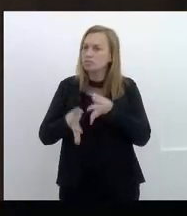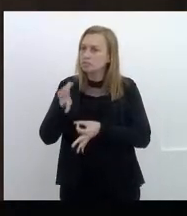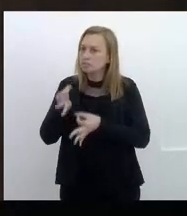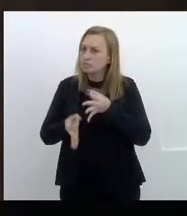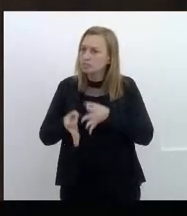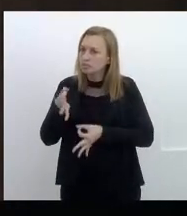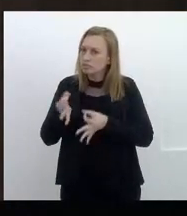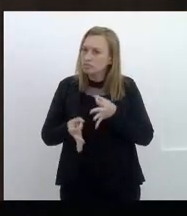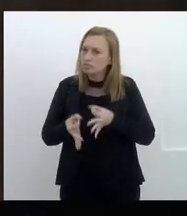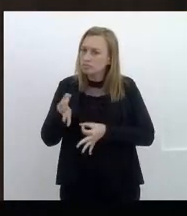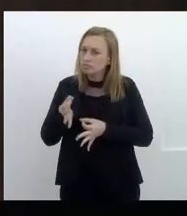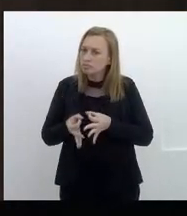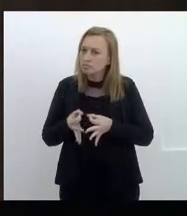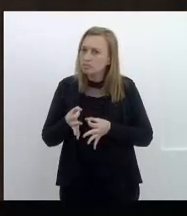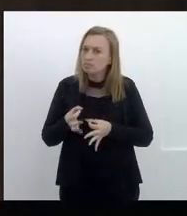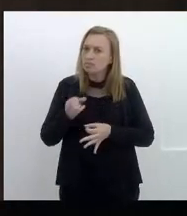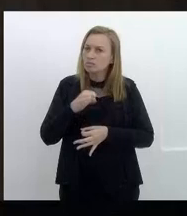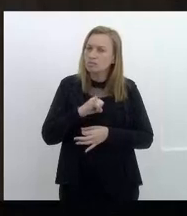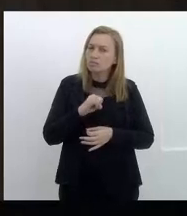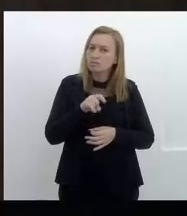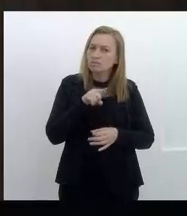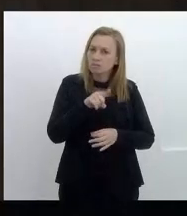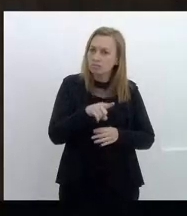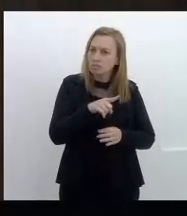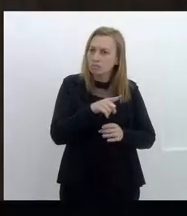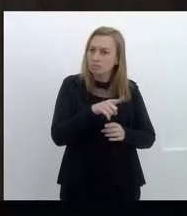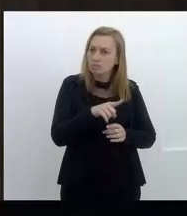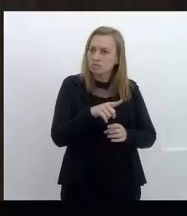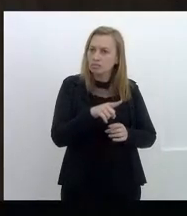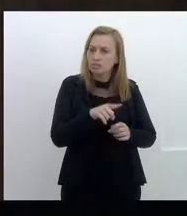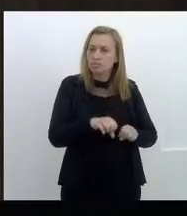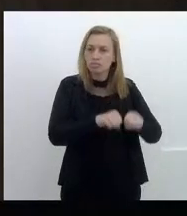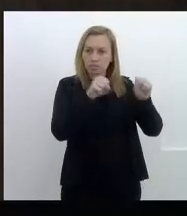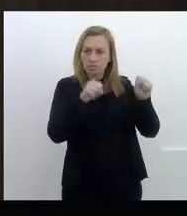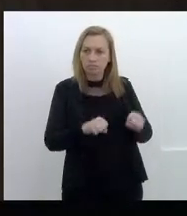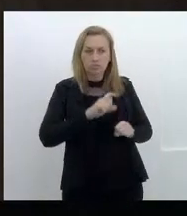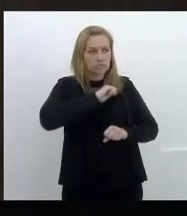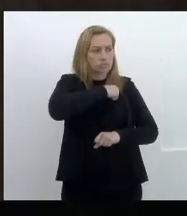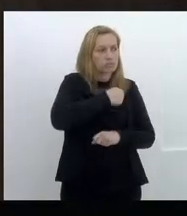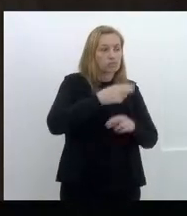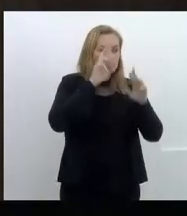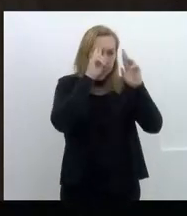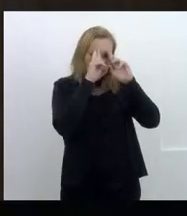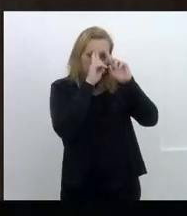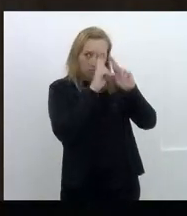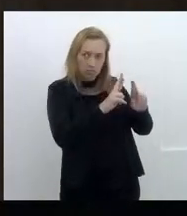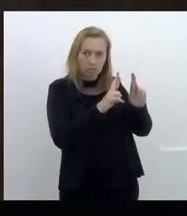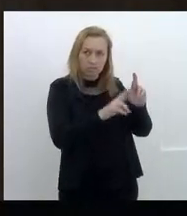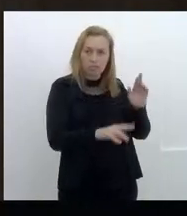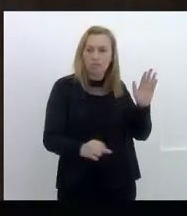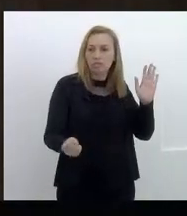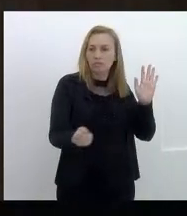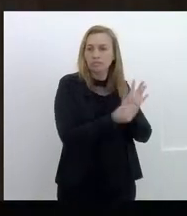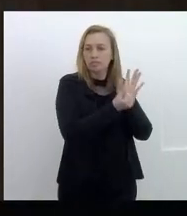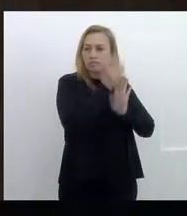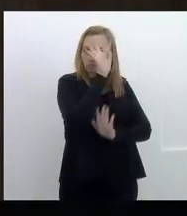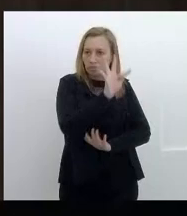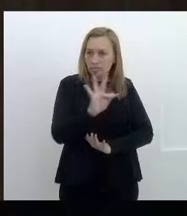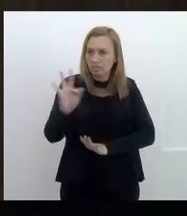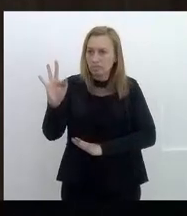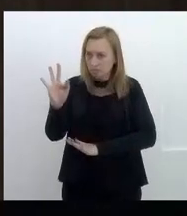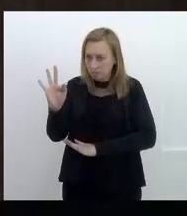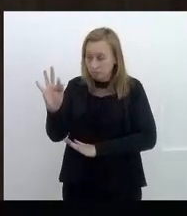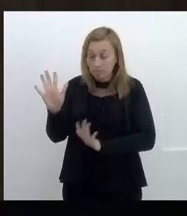sobre se esse regime respeita o pacto federativo numa